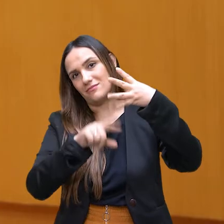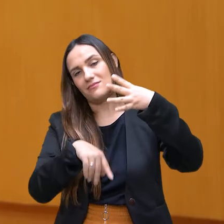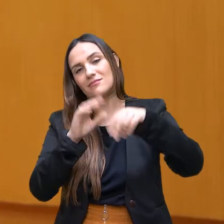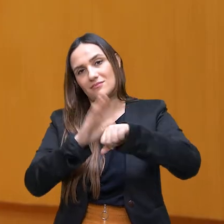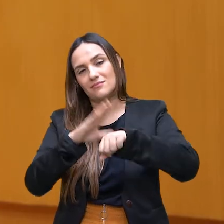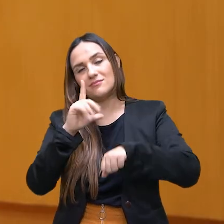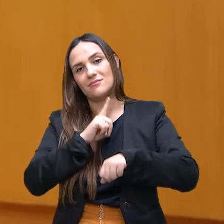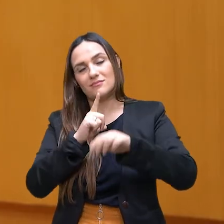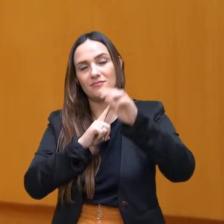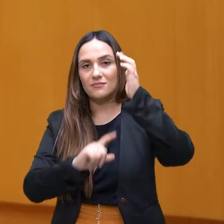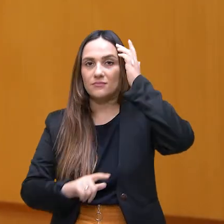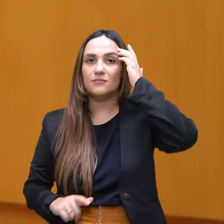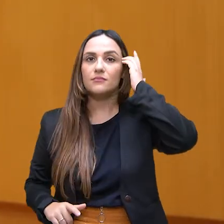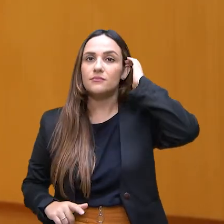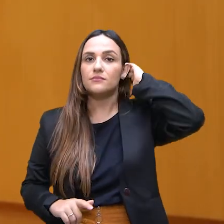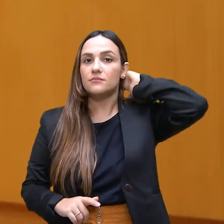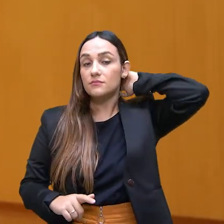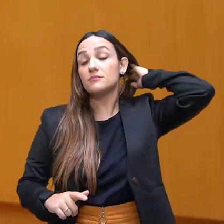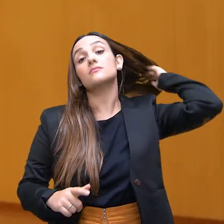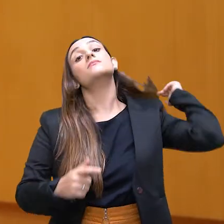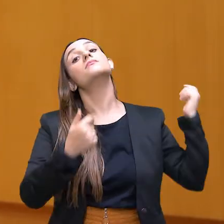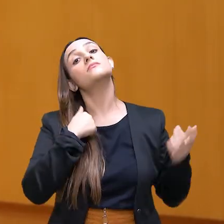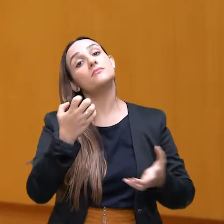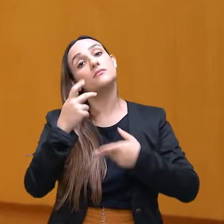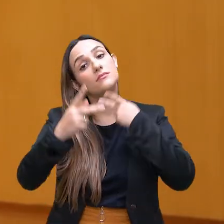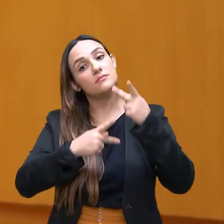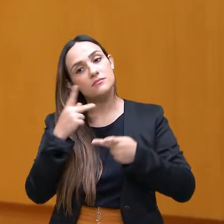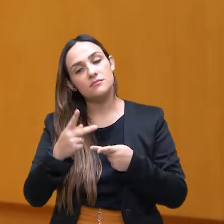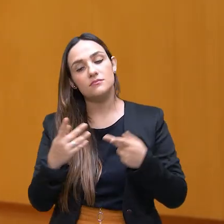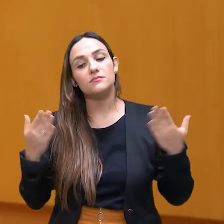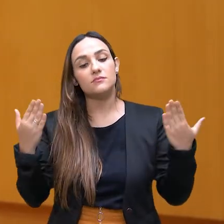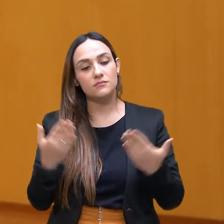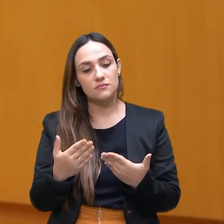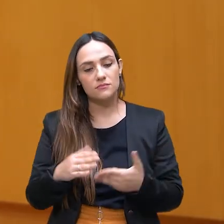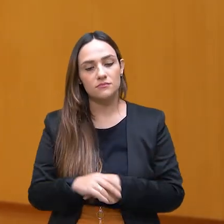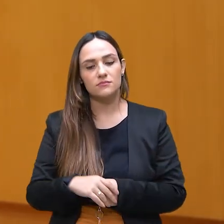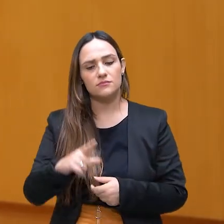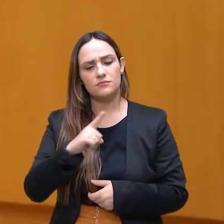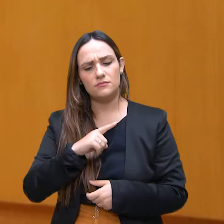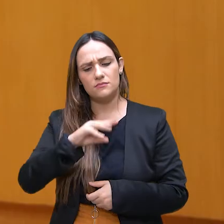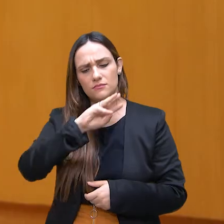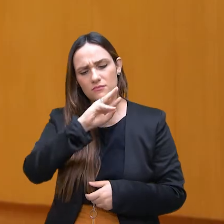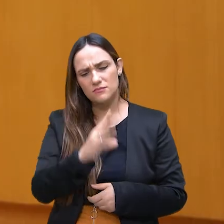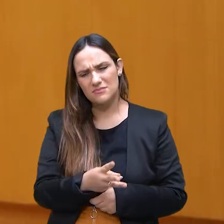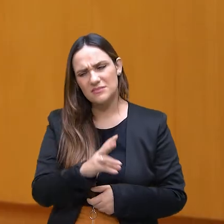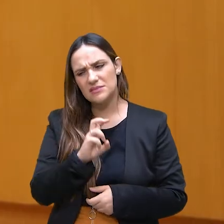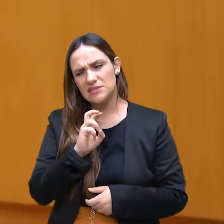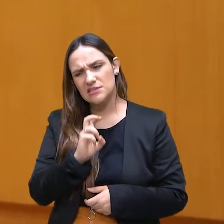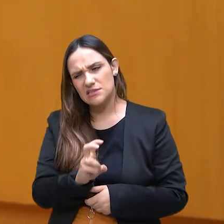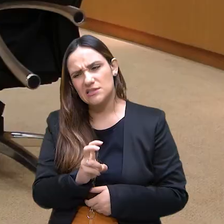lugar na judicialização. Volto a dizer, nós estamos com